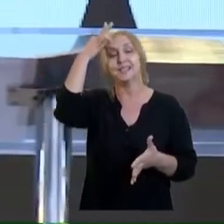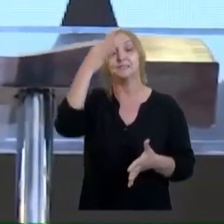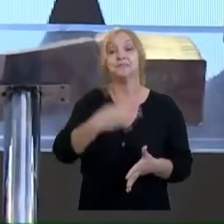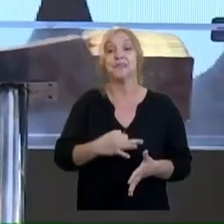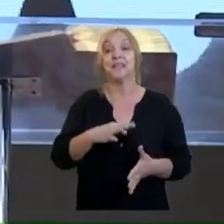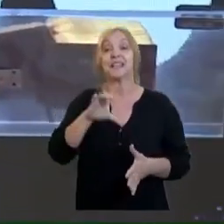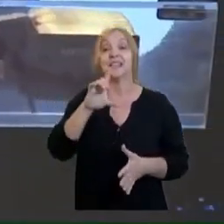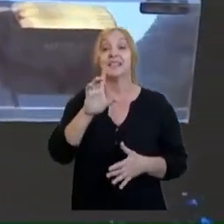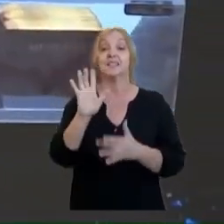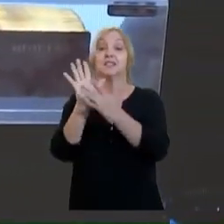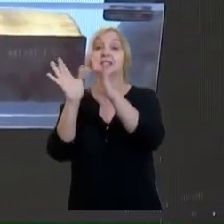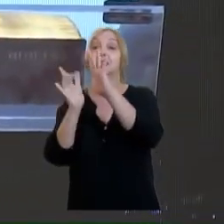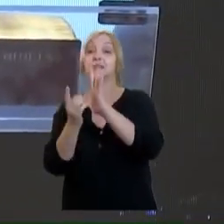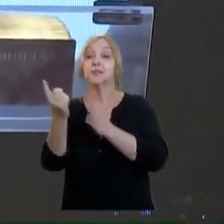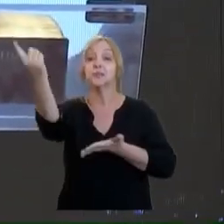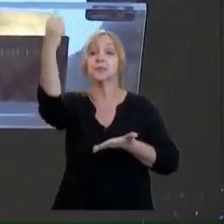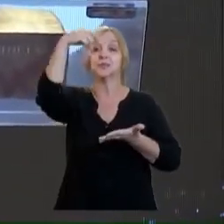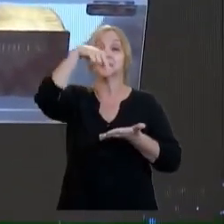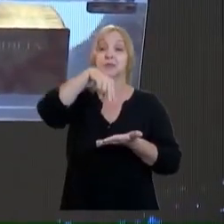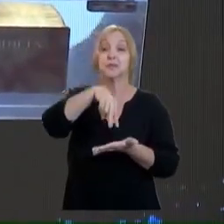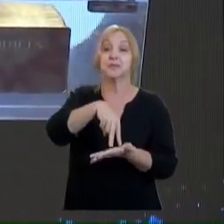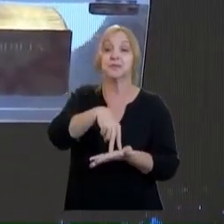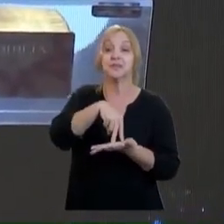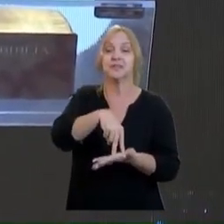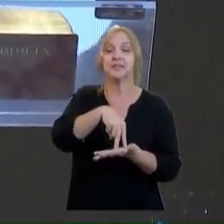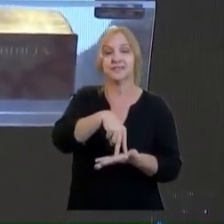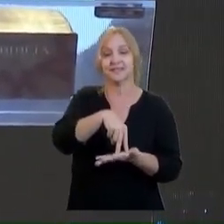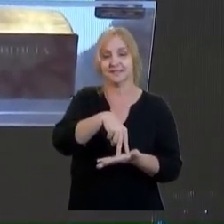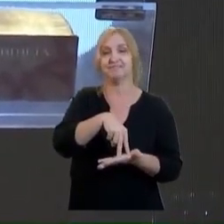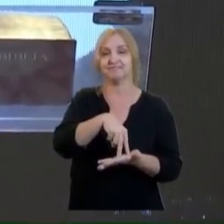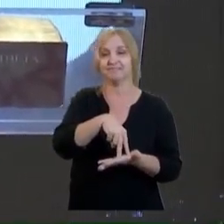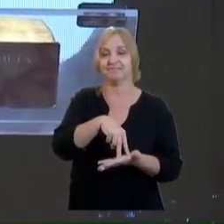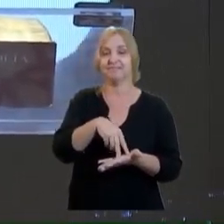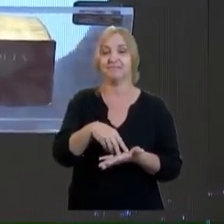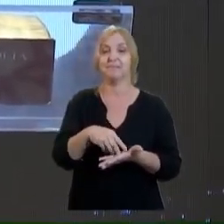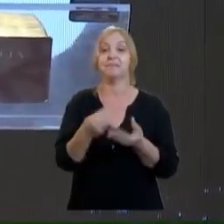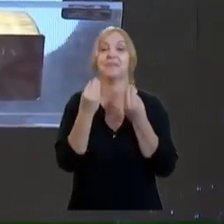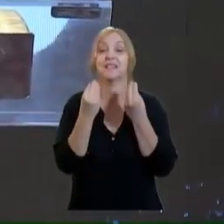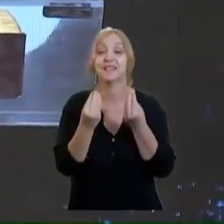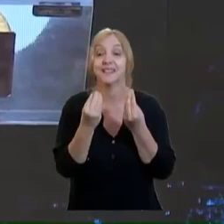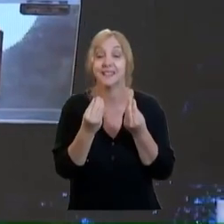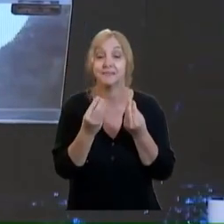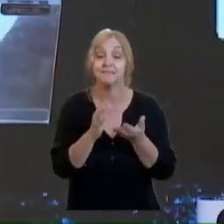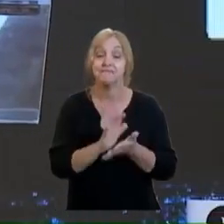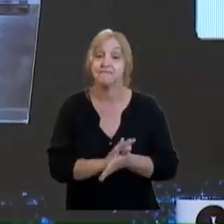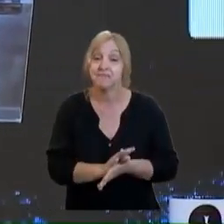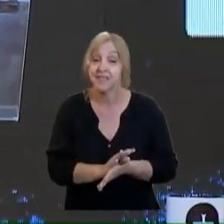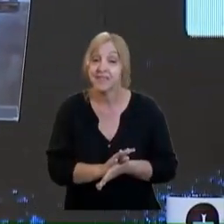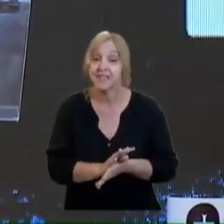veio até nós. Jesus Cristo veio exatamente